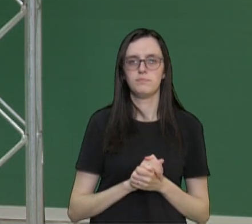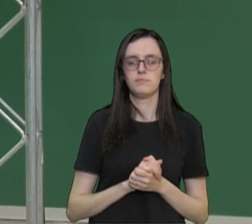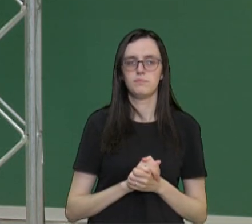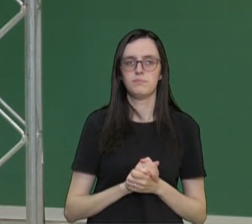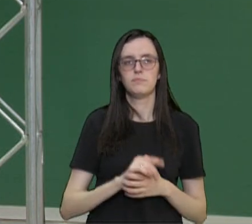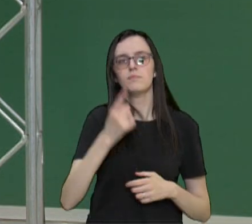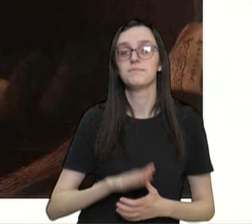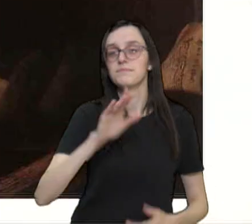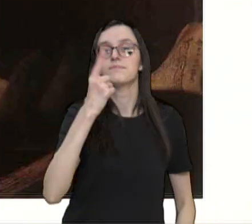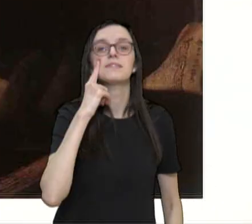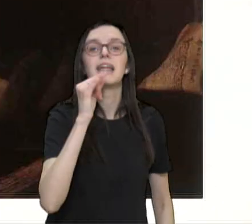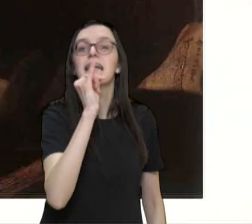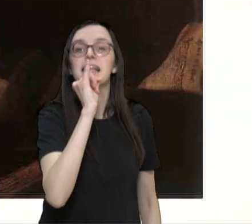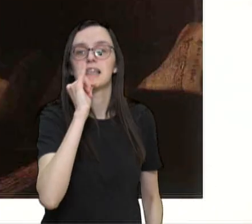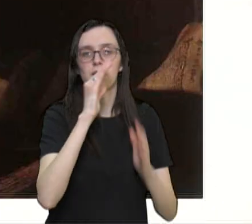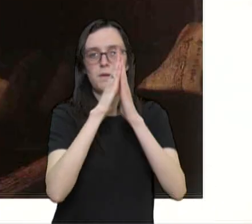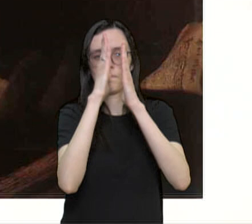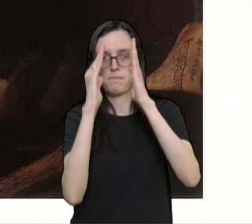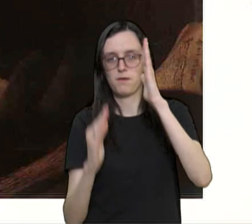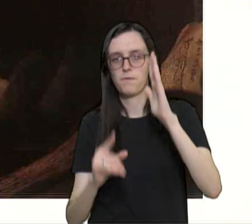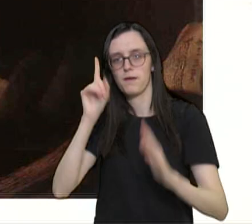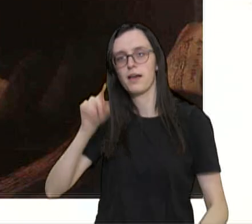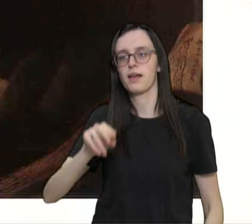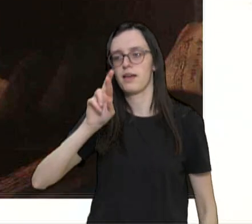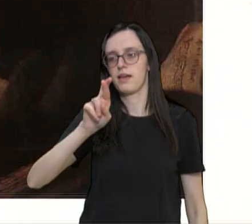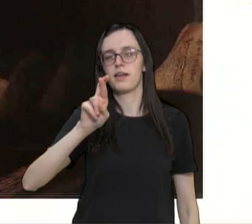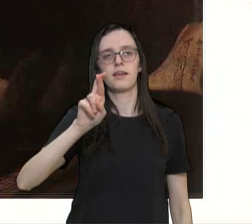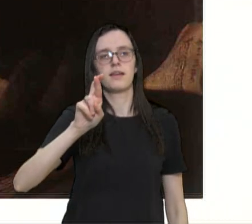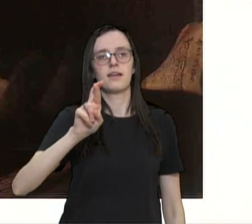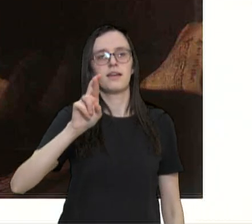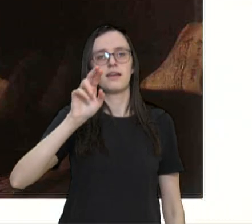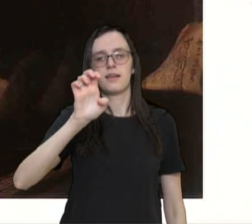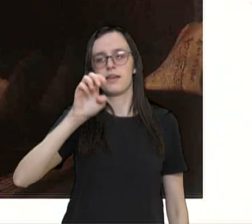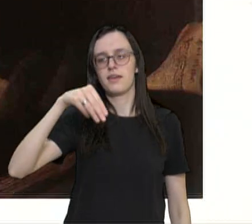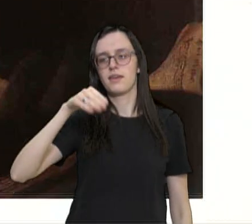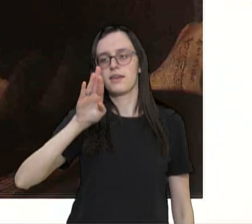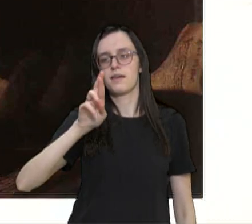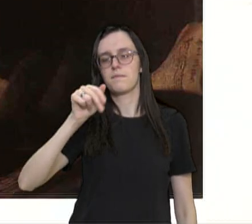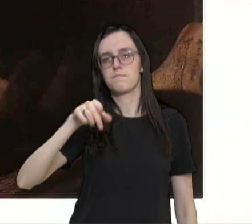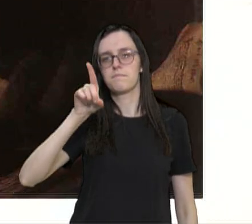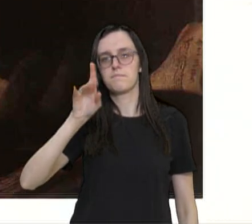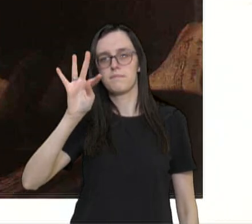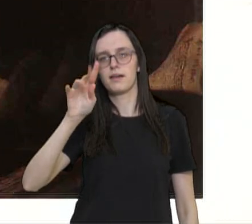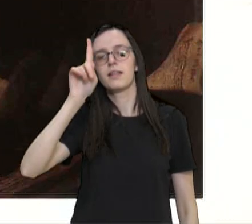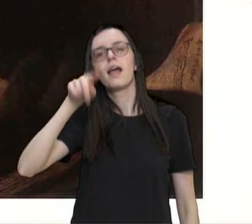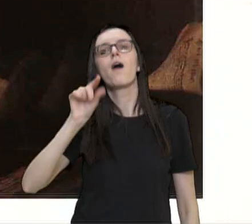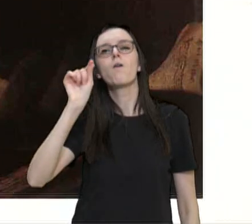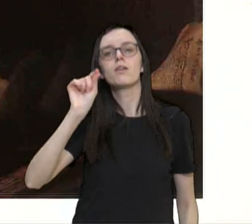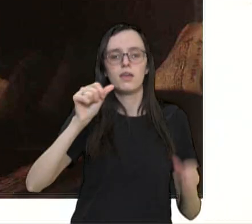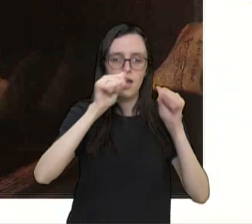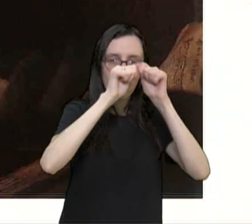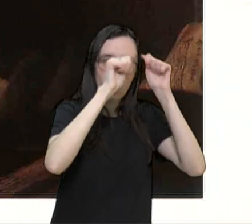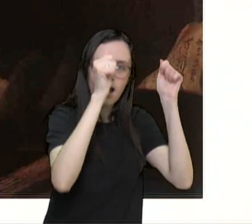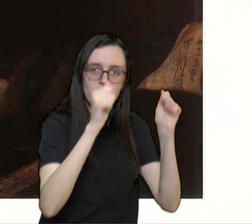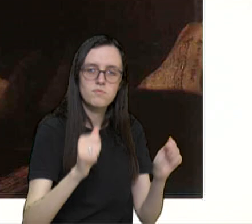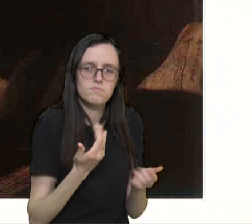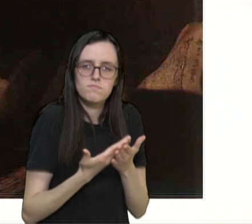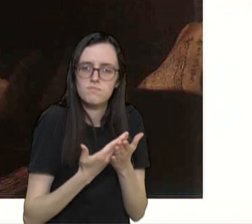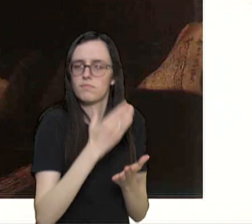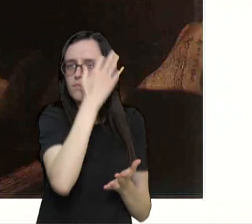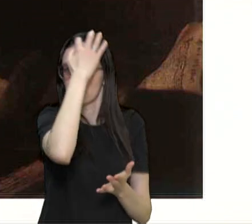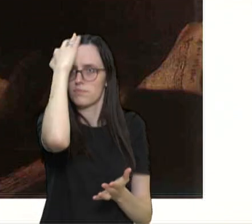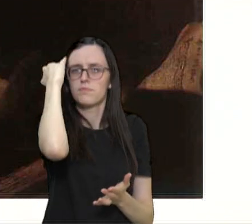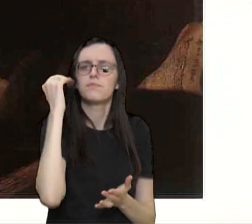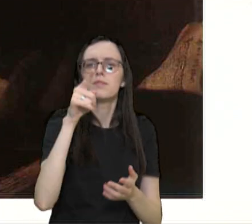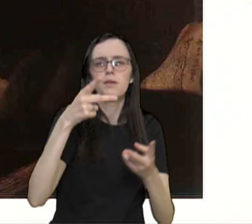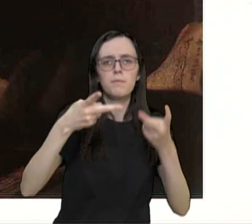Ora, um exemplo aqui, ó. Essa obra aqui do Rembrandt, de 1632, que é a lição de anatomia do Dr. Tulpe. Veja